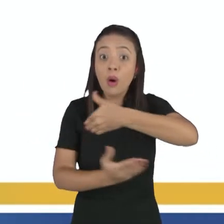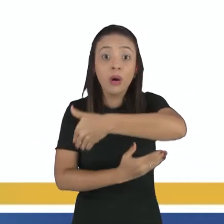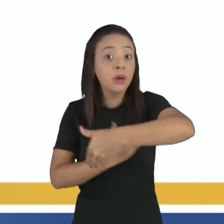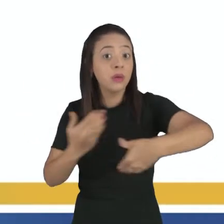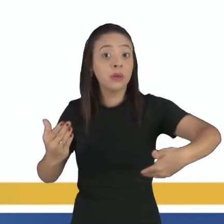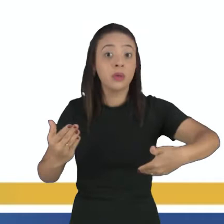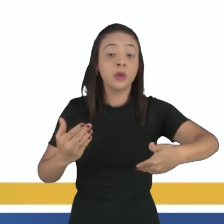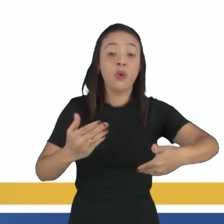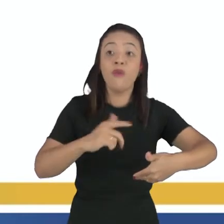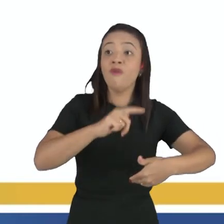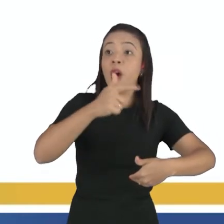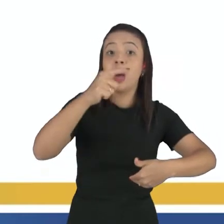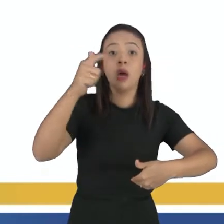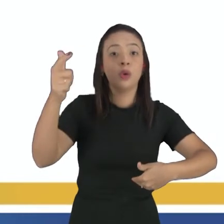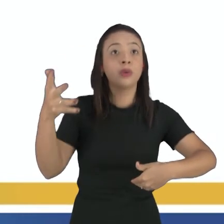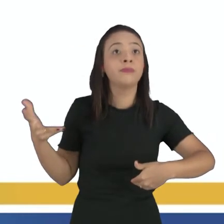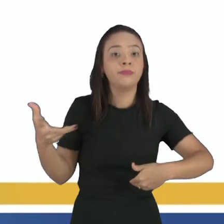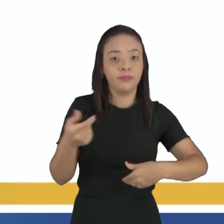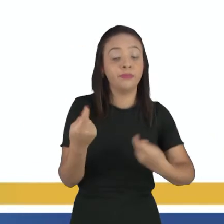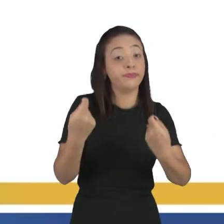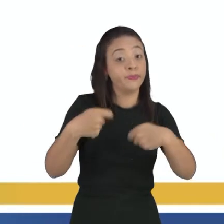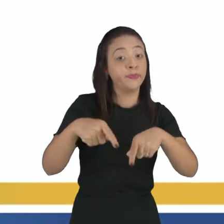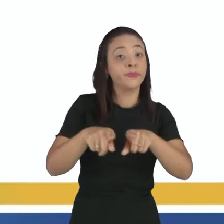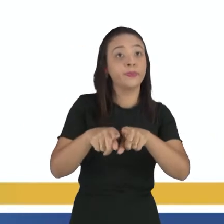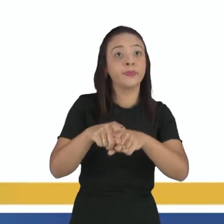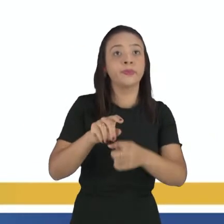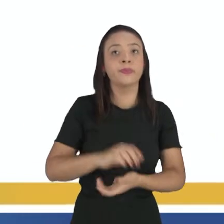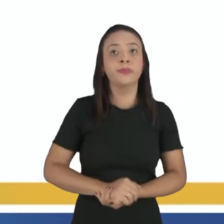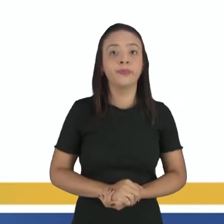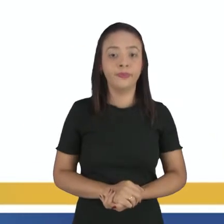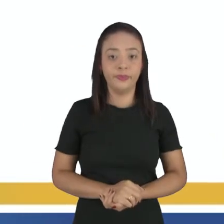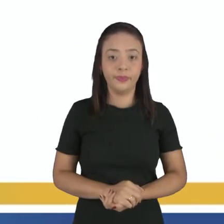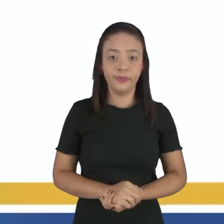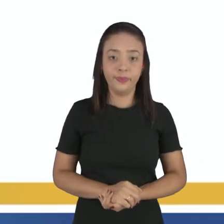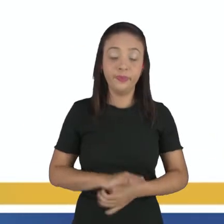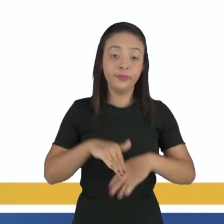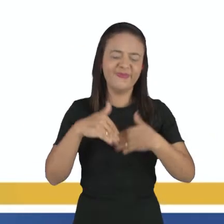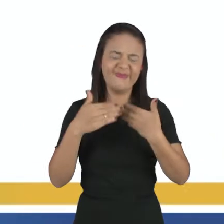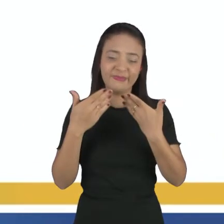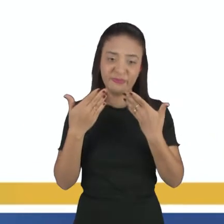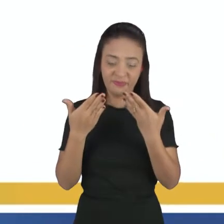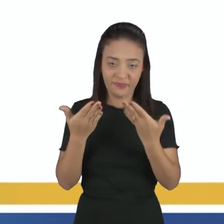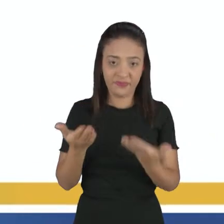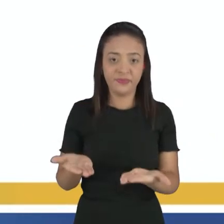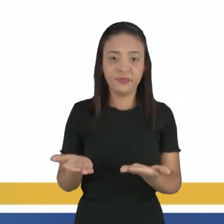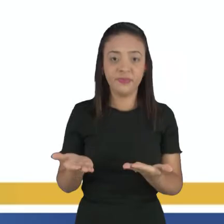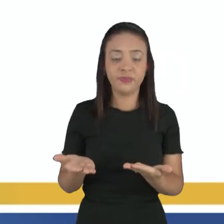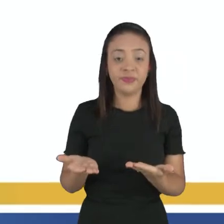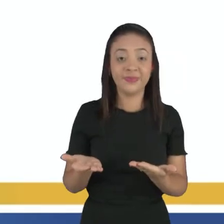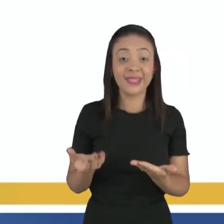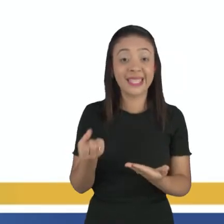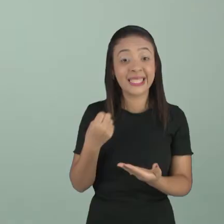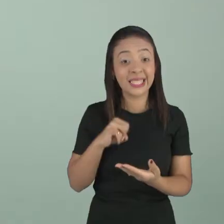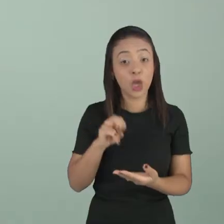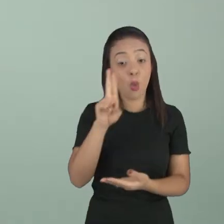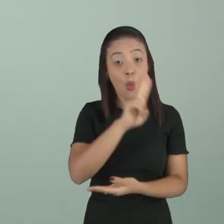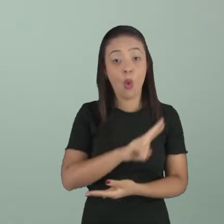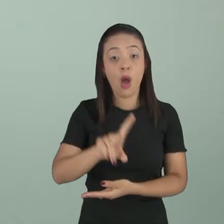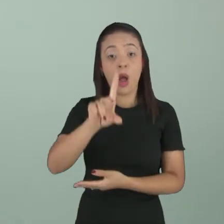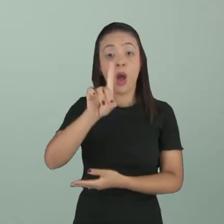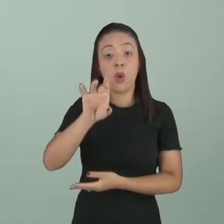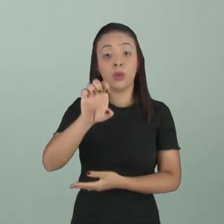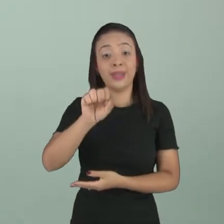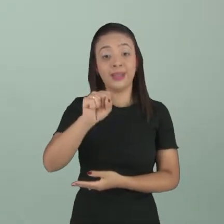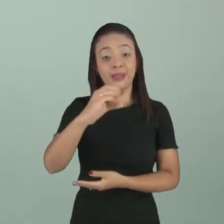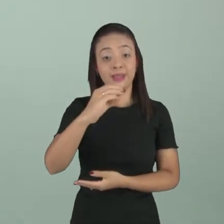entre muitas outras é o que a gente vai ver agora então dessa forma trabalhando com os descritores